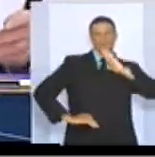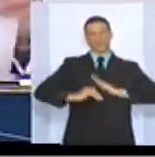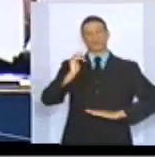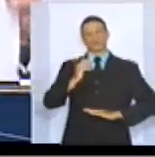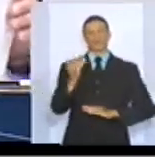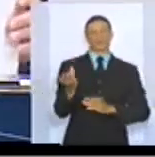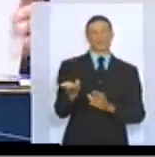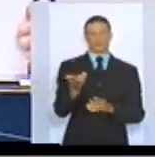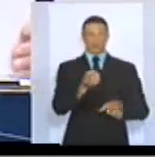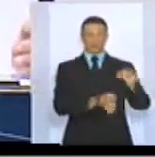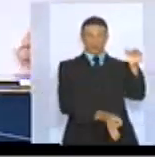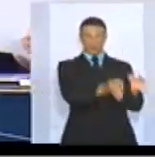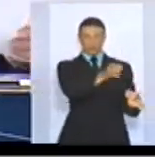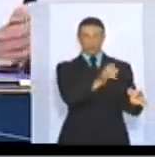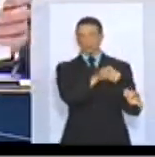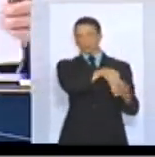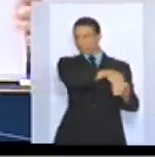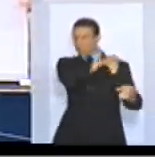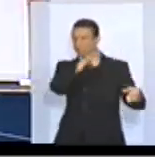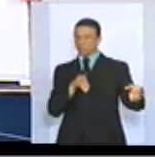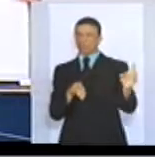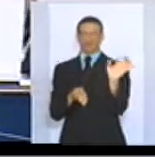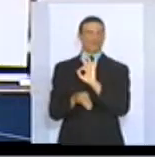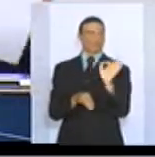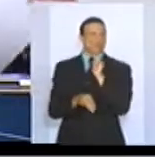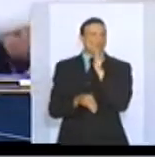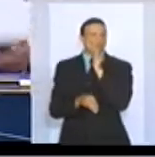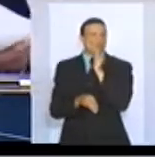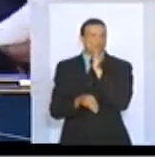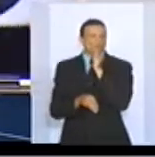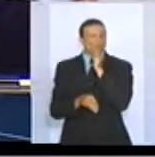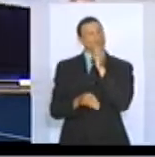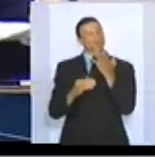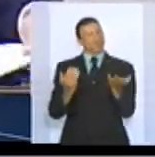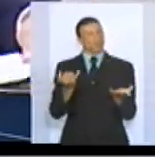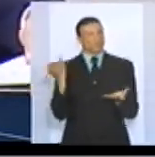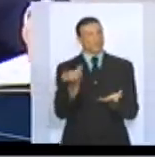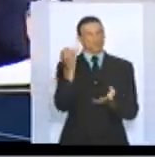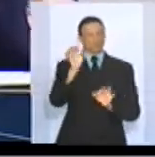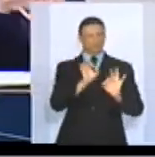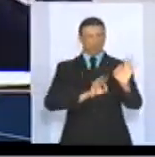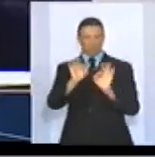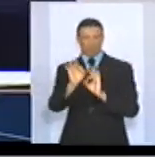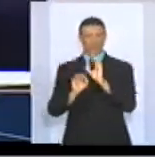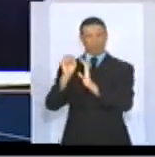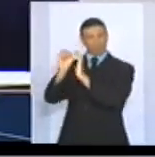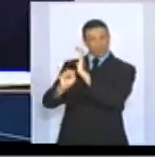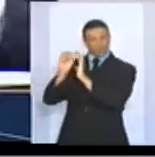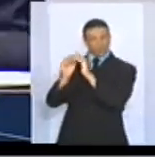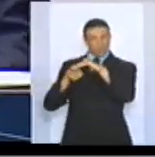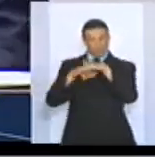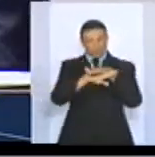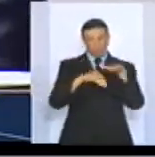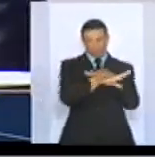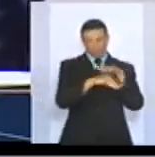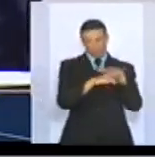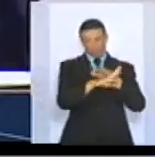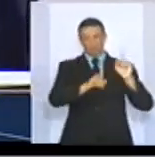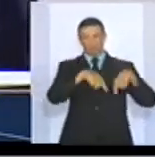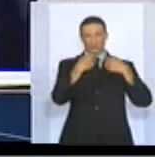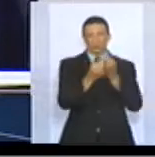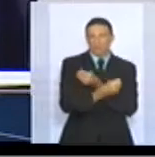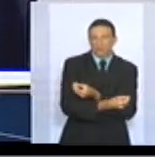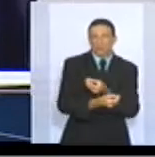de natureza jurídica, e nós precisamos recolher, que são todas gravadas e levadas ao conhecimento de todos